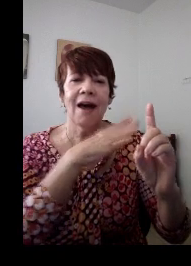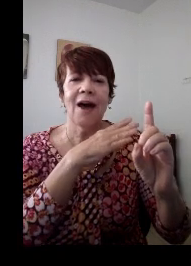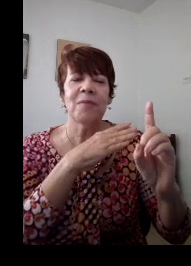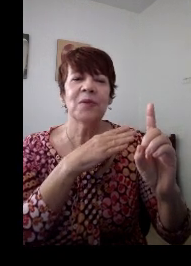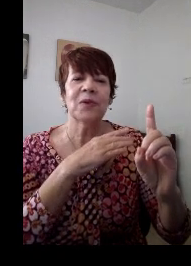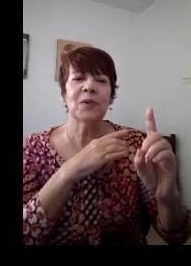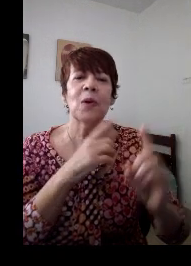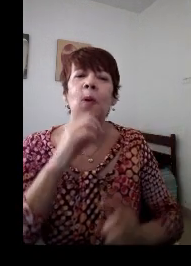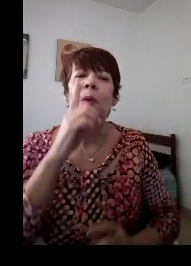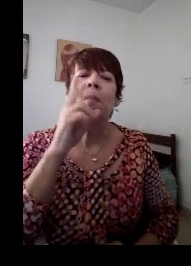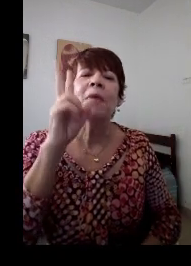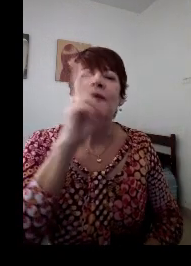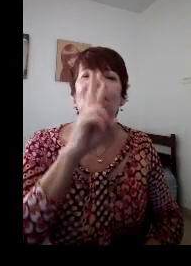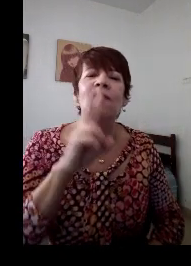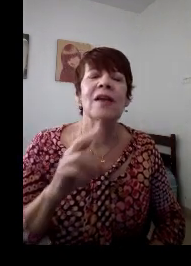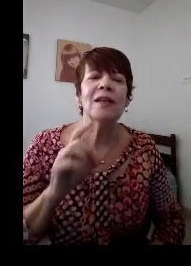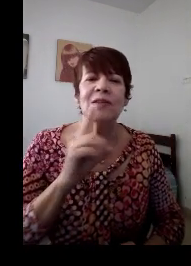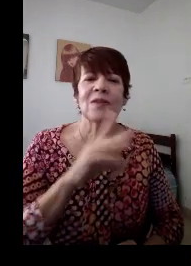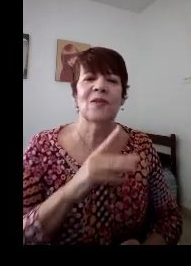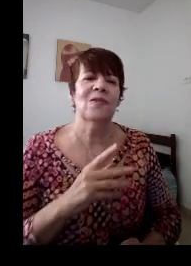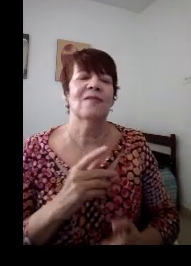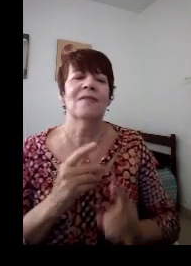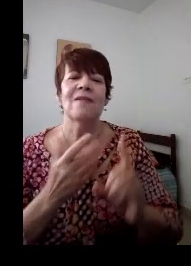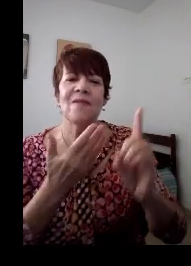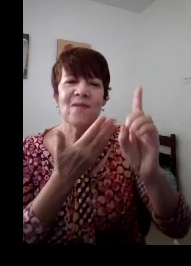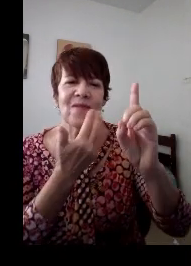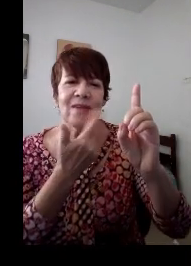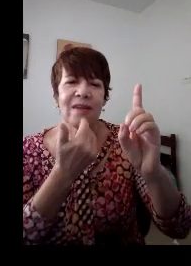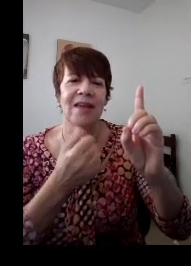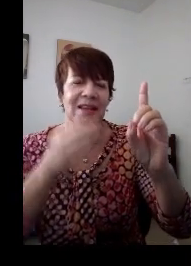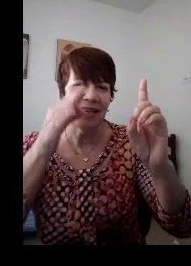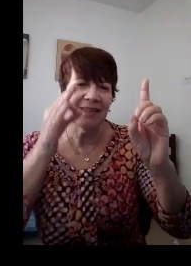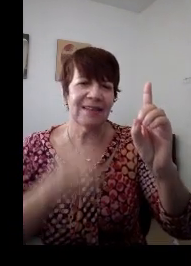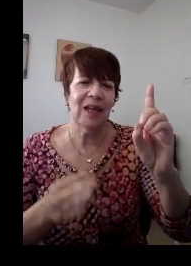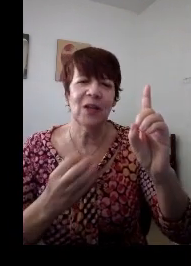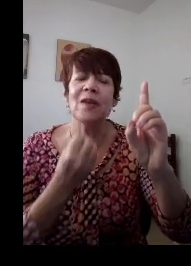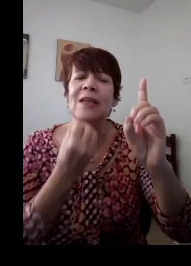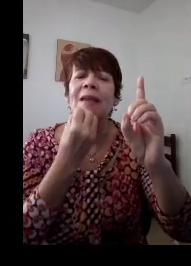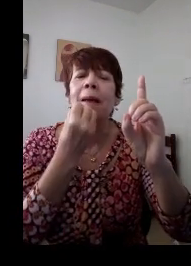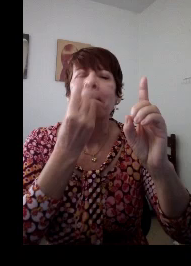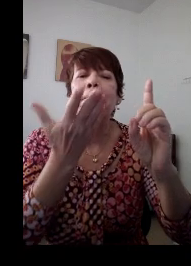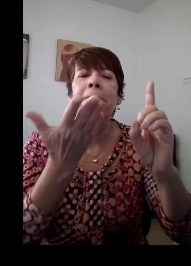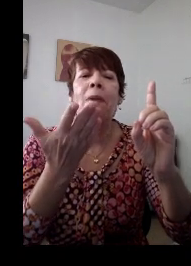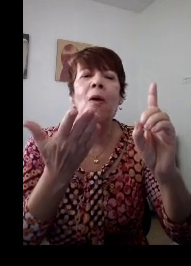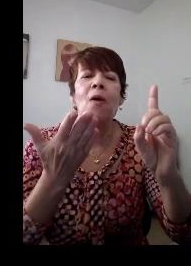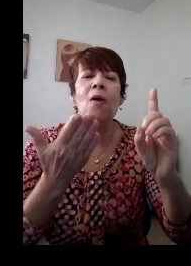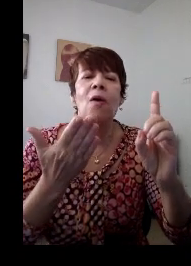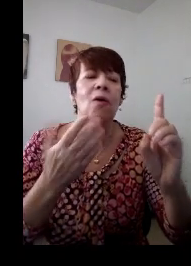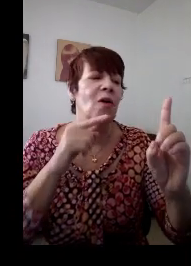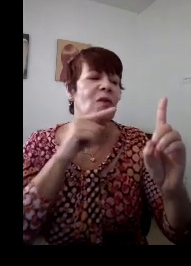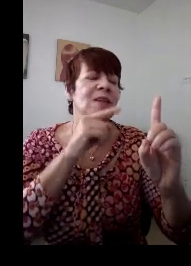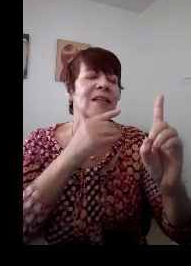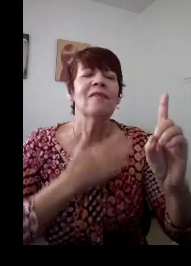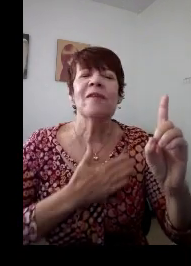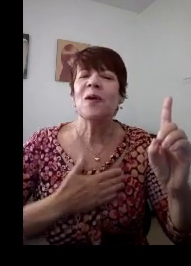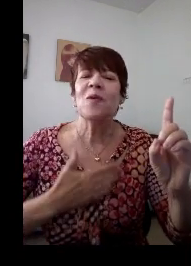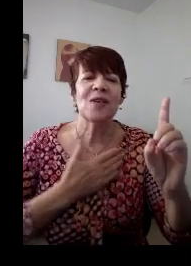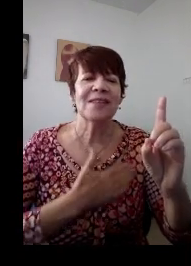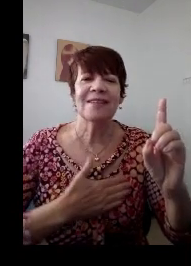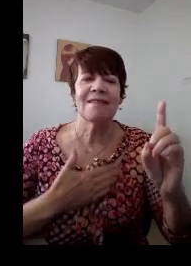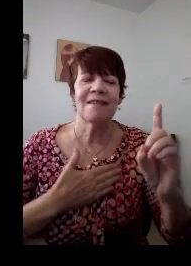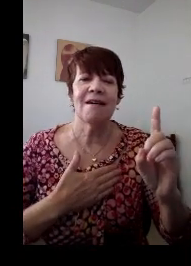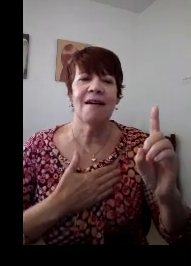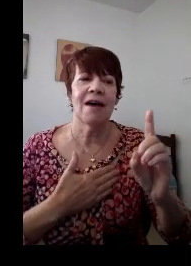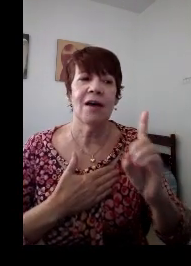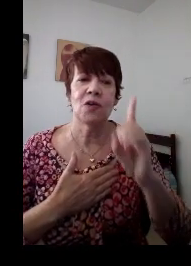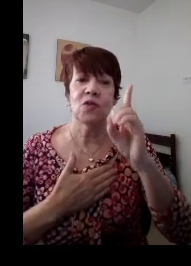ser rapidinho, é só essa vez, tudo vai dar certo. Mas José,